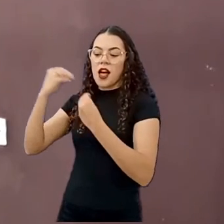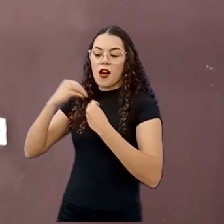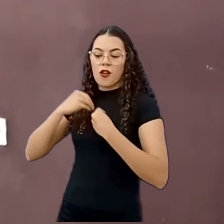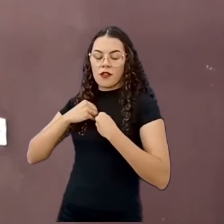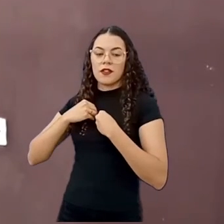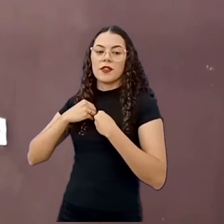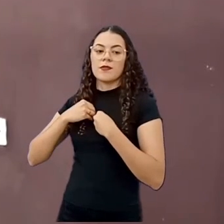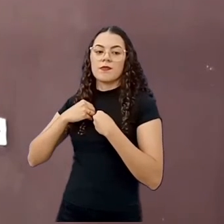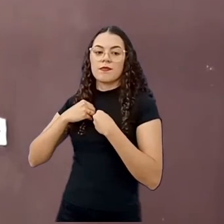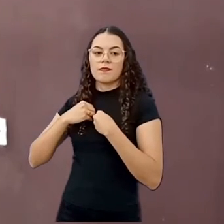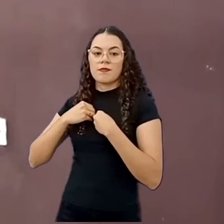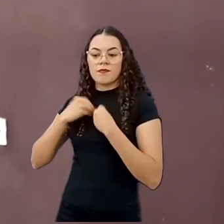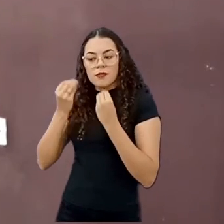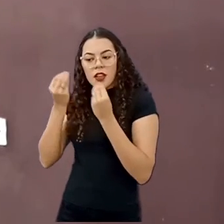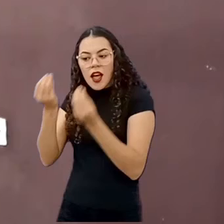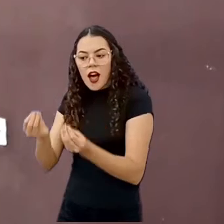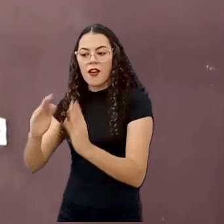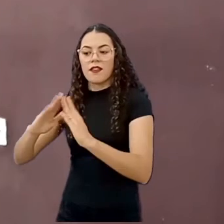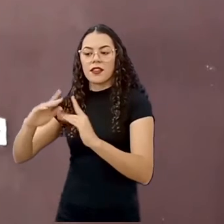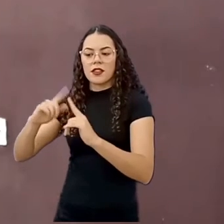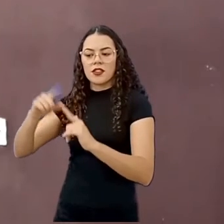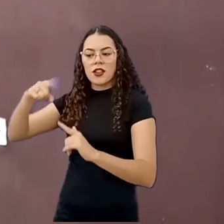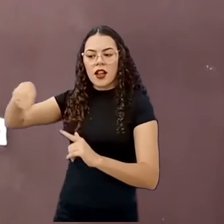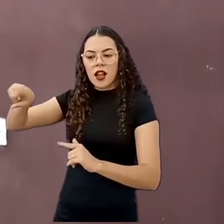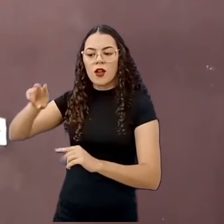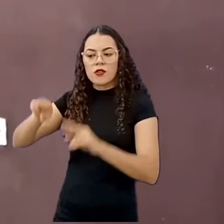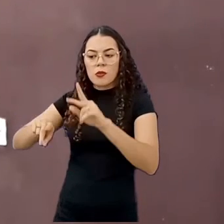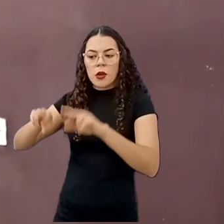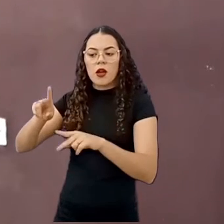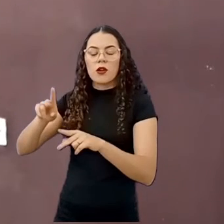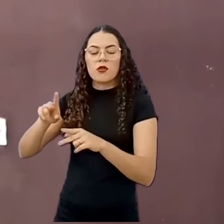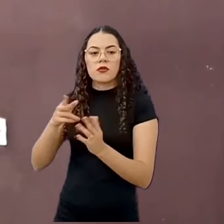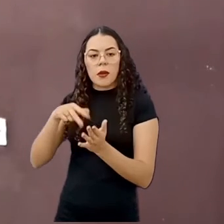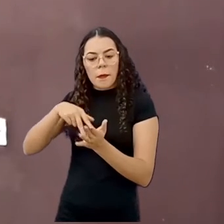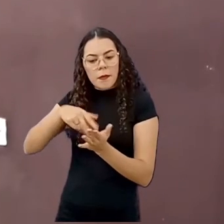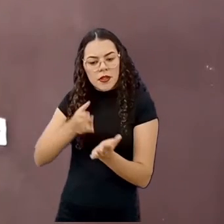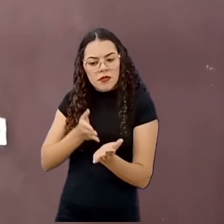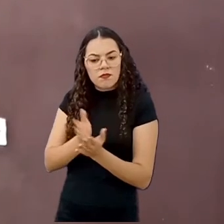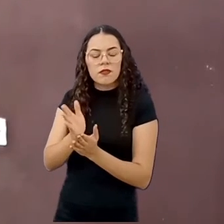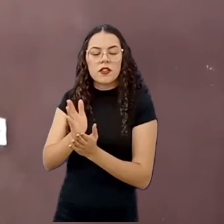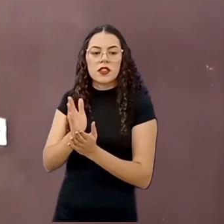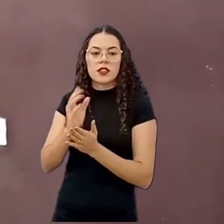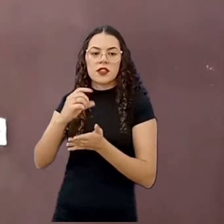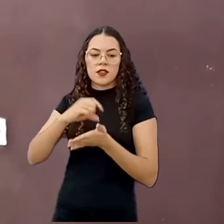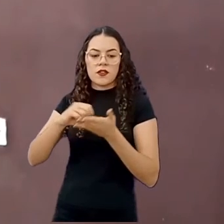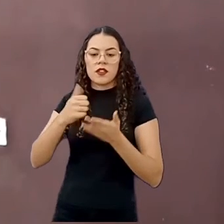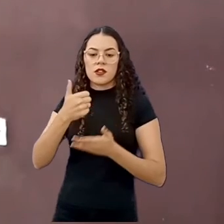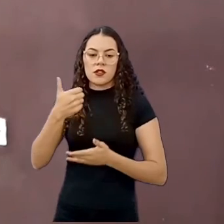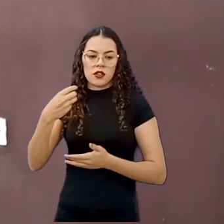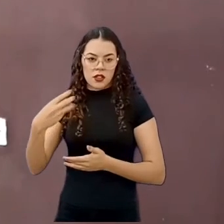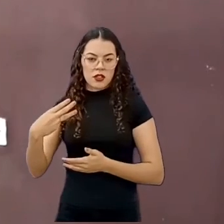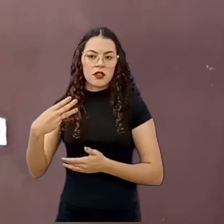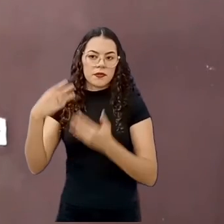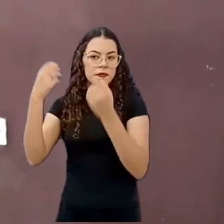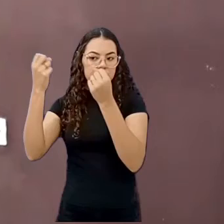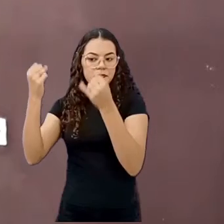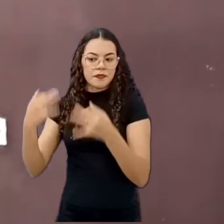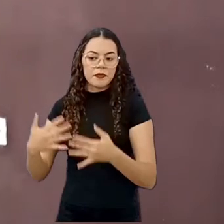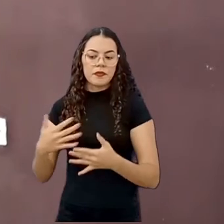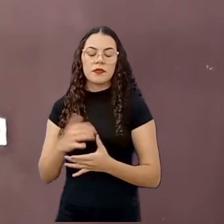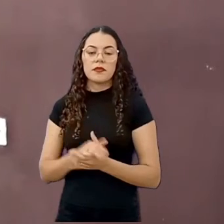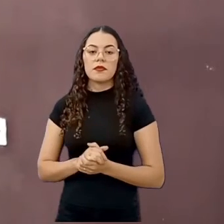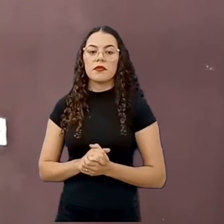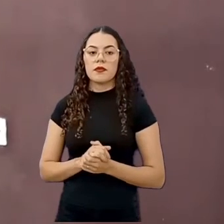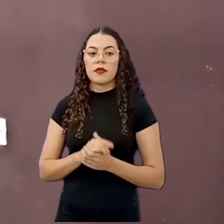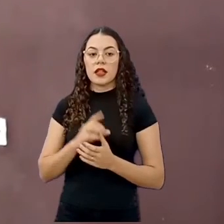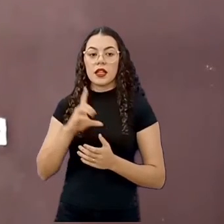os havia capacitado a participar dessa herança. Que herança é essa? Versículo 13. Ele